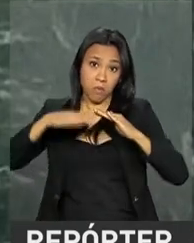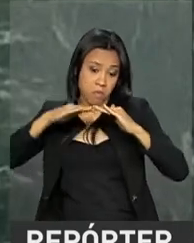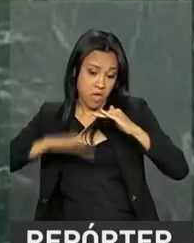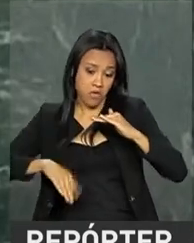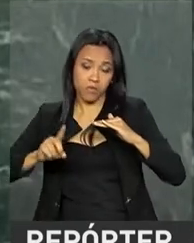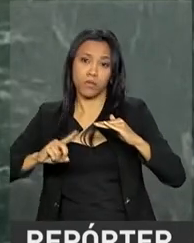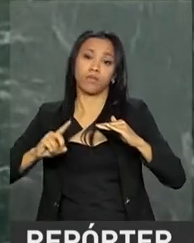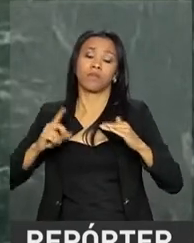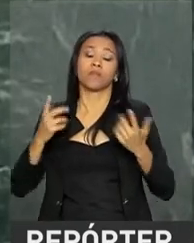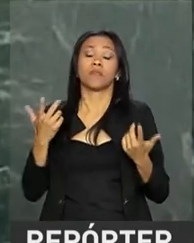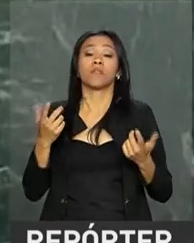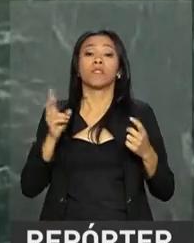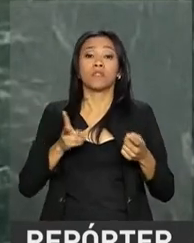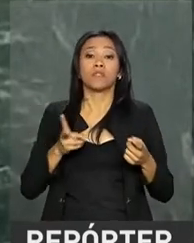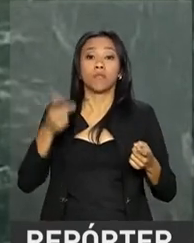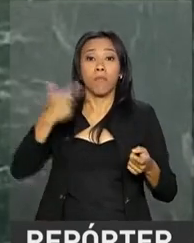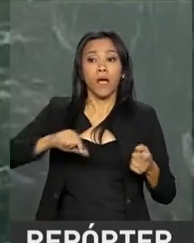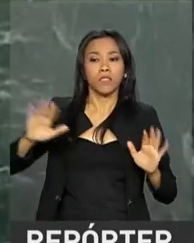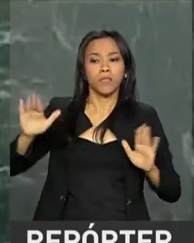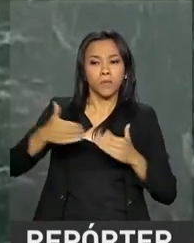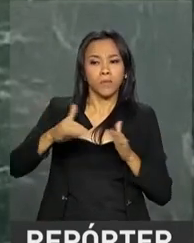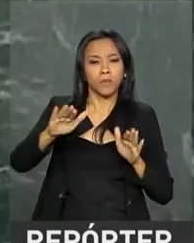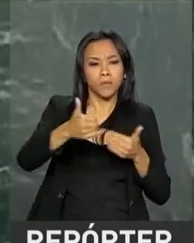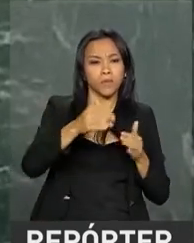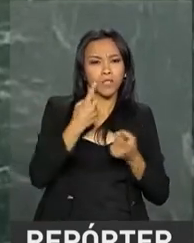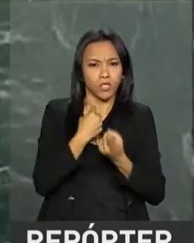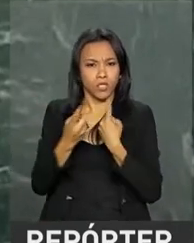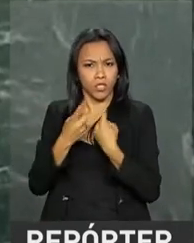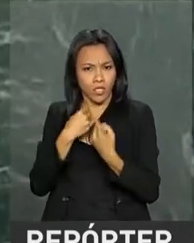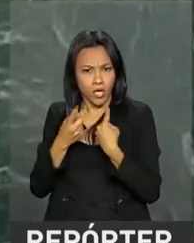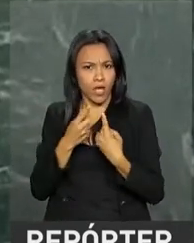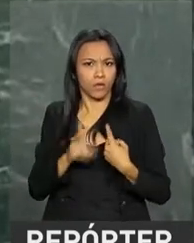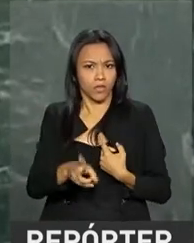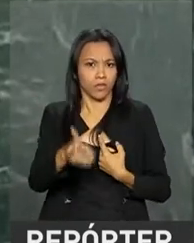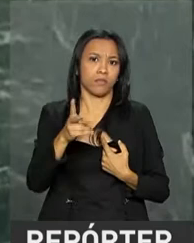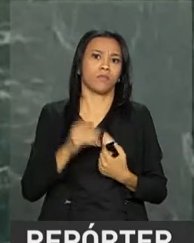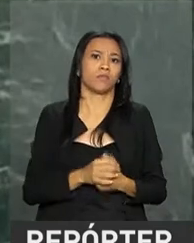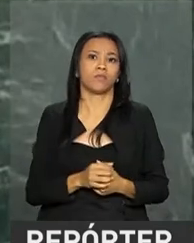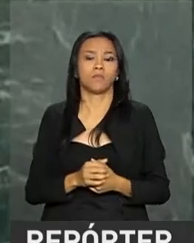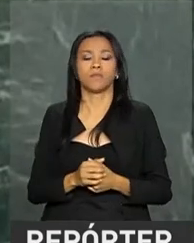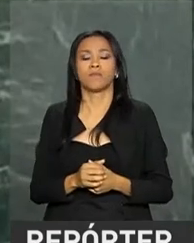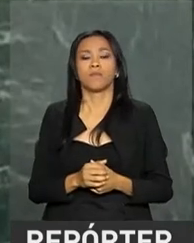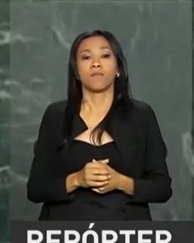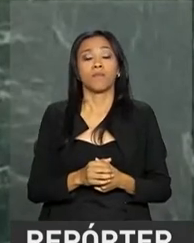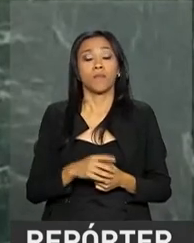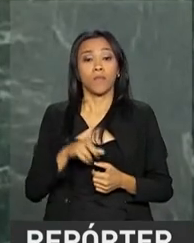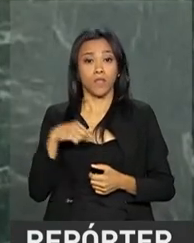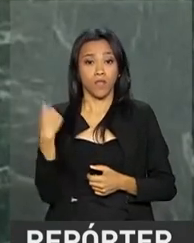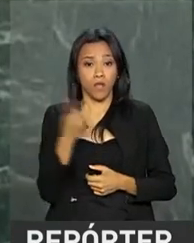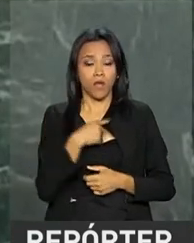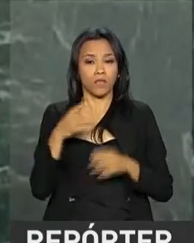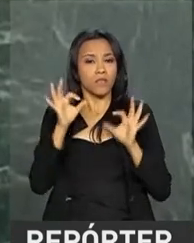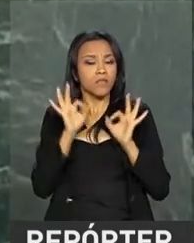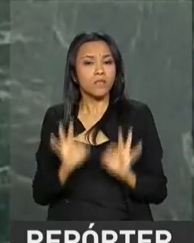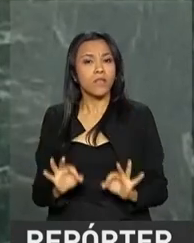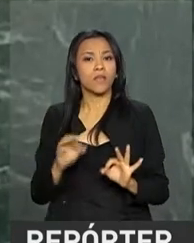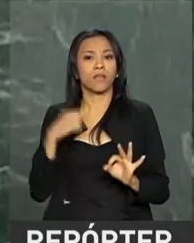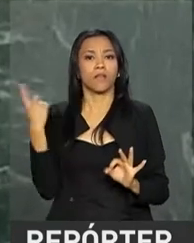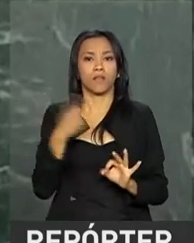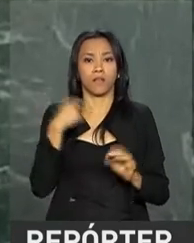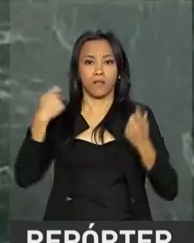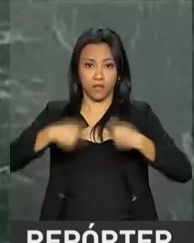multilateralismo e diálogo nunca - certamente necessitamos